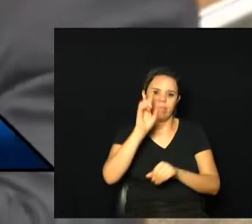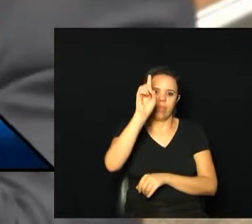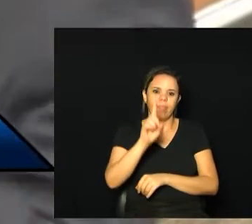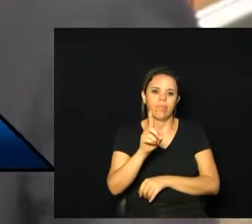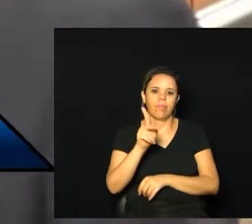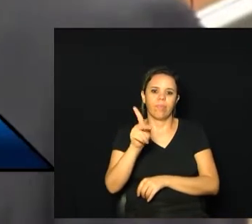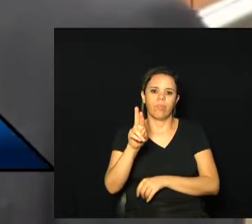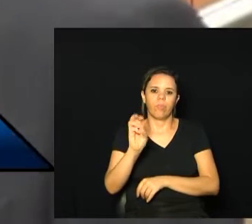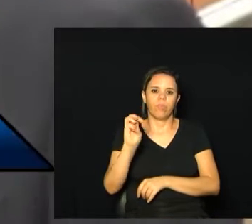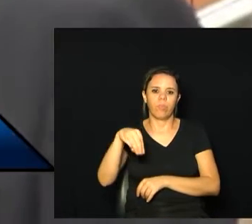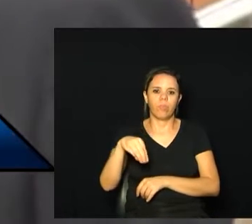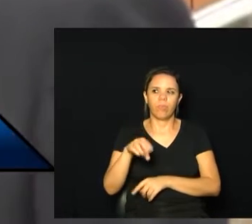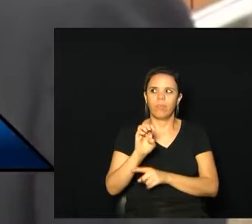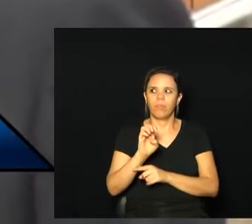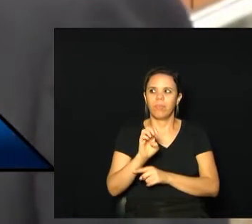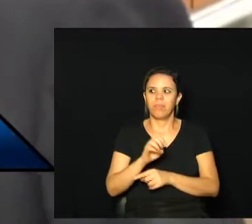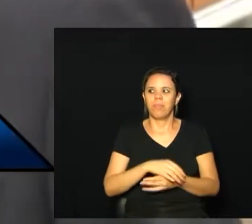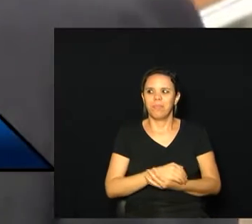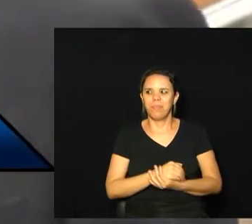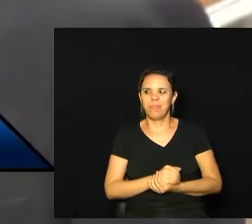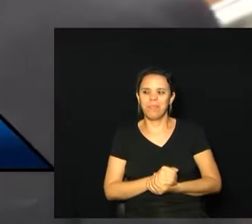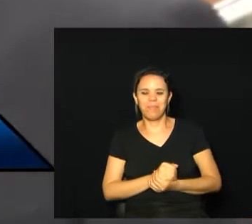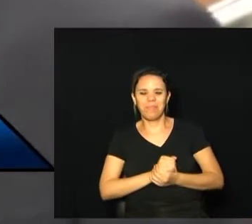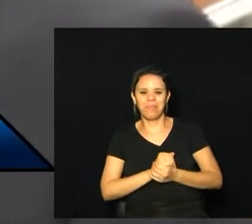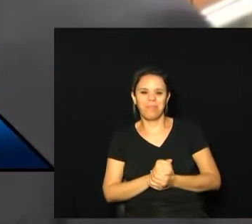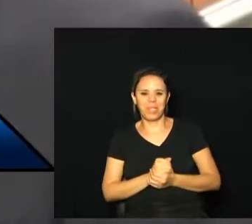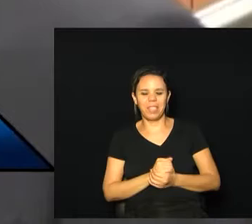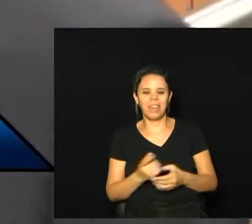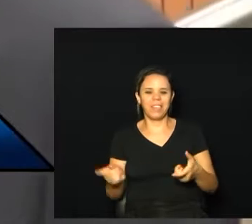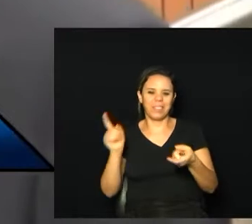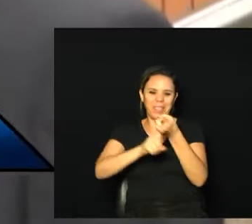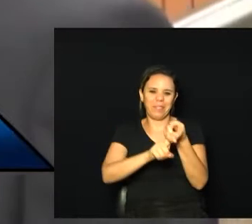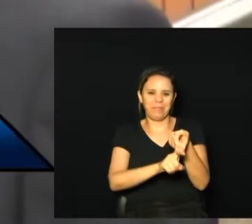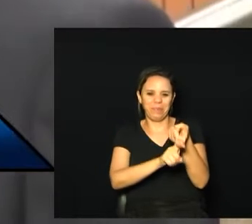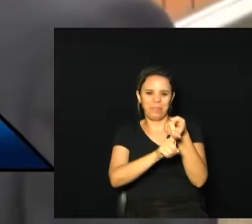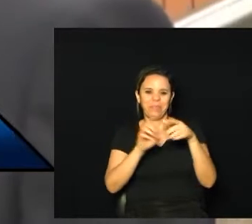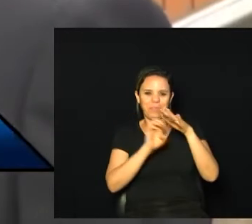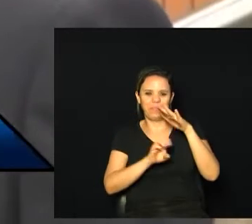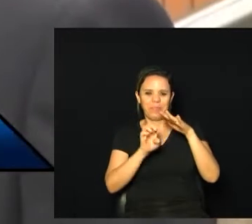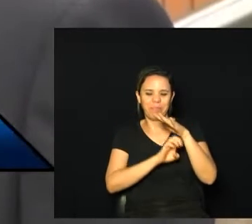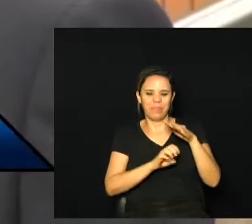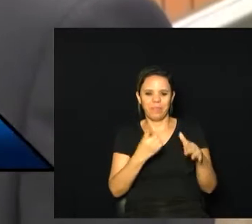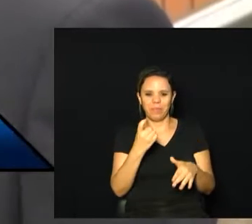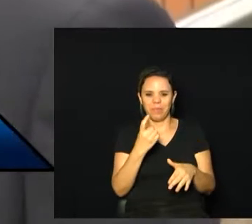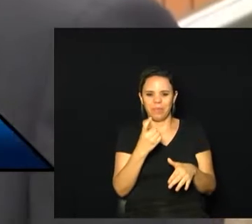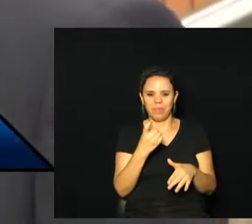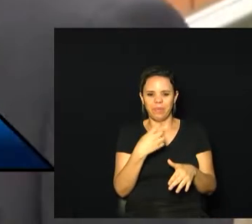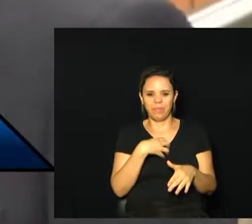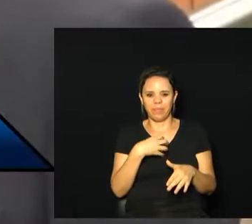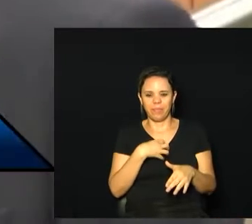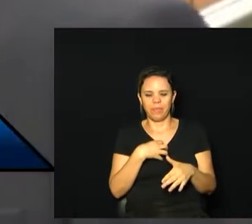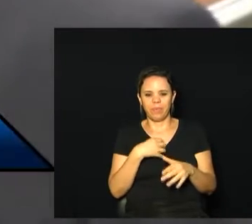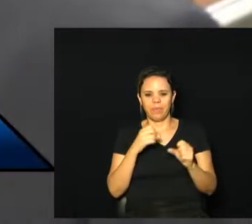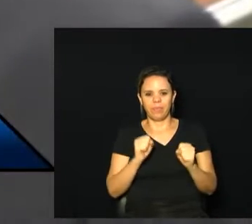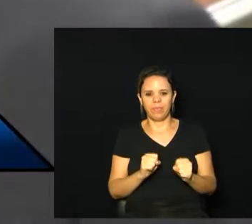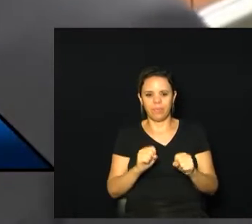Procon estadual, Fernando Capês, para que sejam punidas essas empresas e que eu acho que é a única forma de que eles